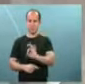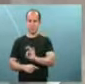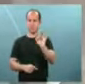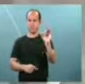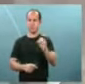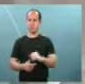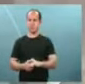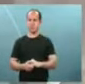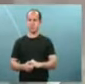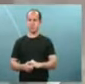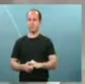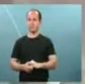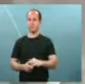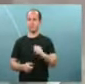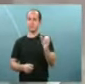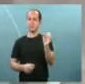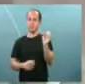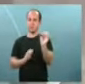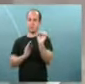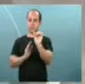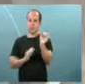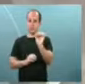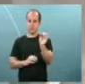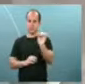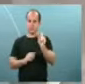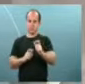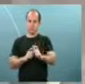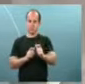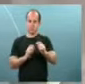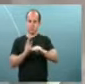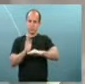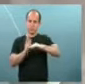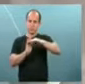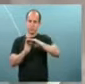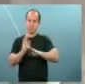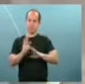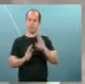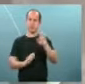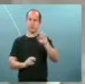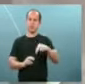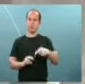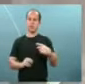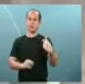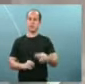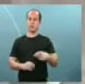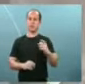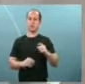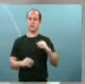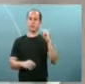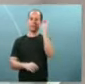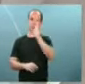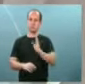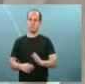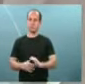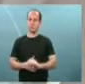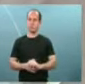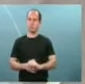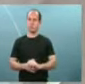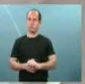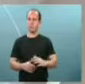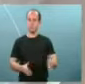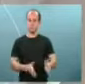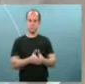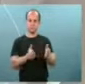29,7%. Foi o sexto maior crescimento entre os estados do Brasil. Em relação à pobreza do Rio